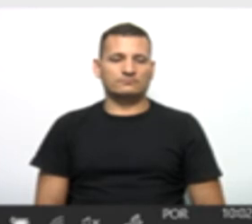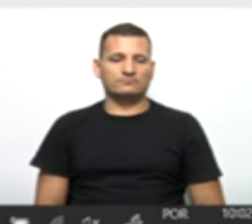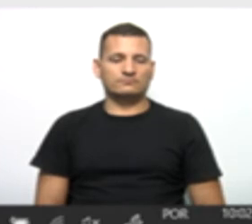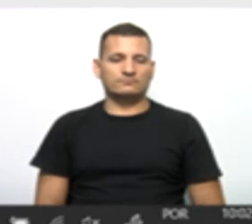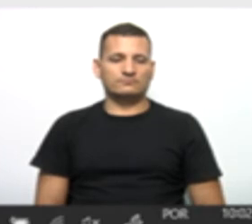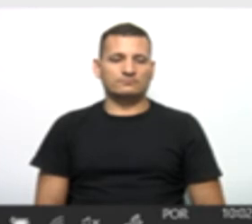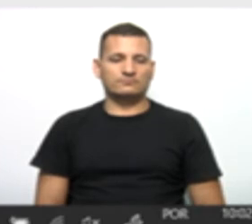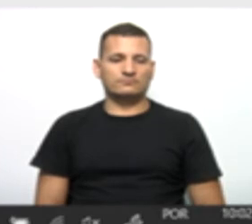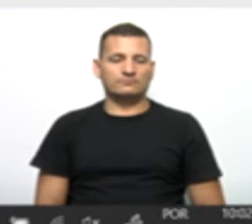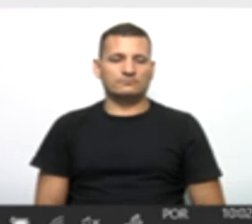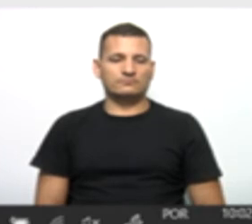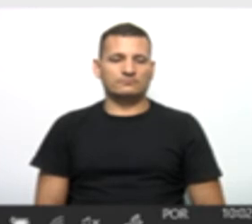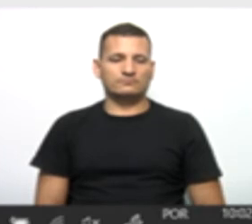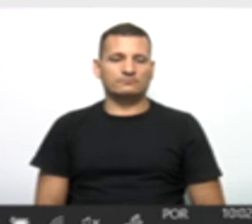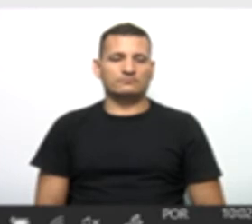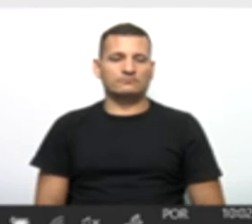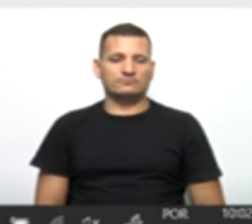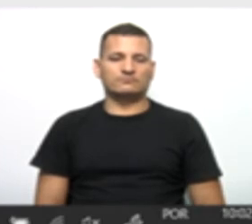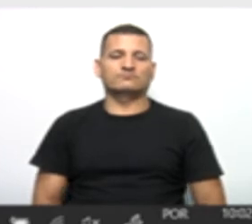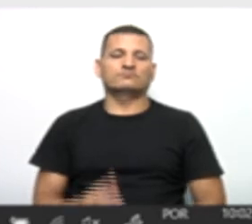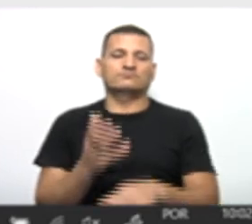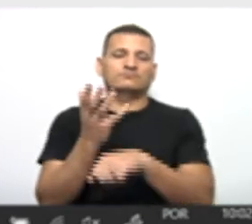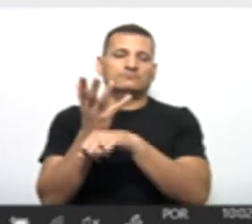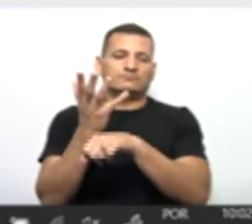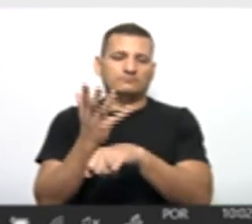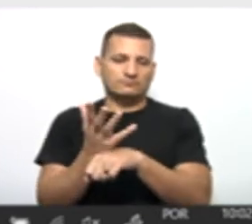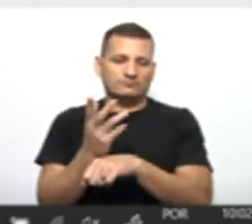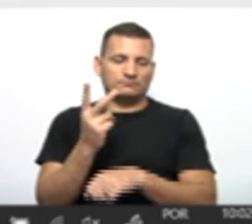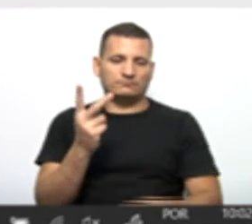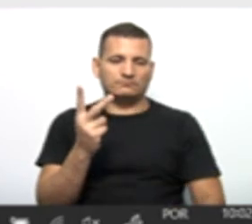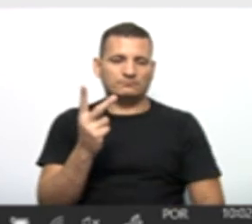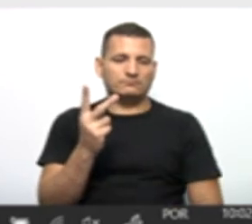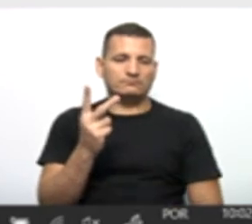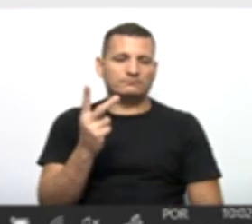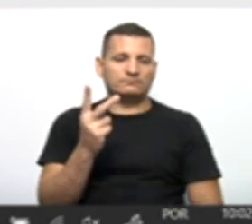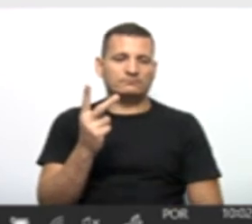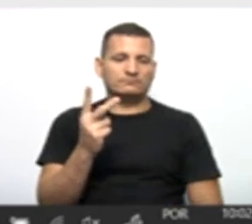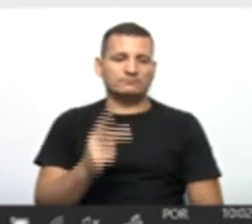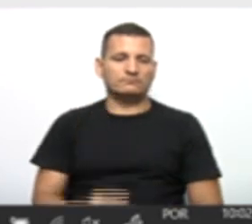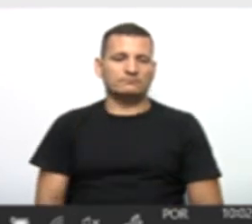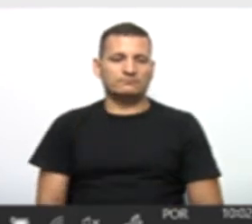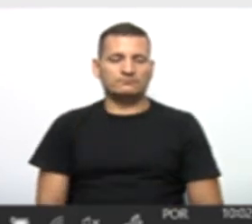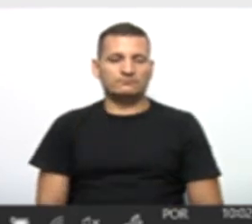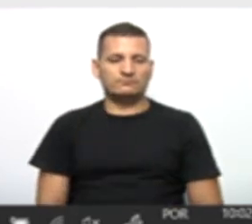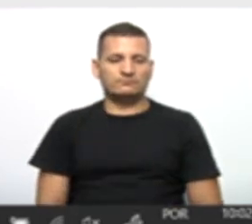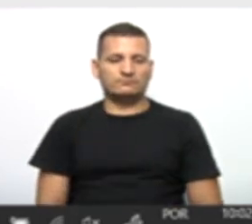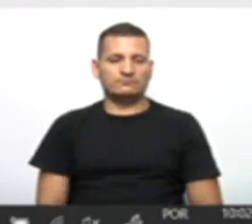as nossas tabelas, agora nós temos duas tabelas. Vamos dar um describe aqui.